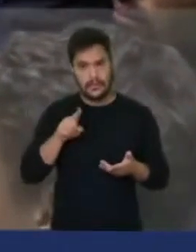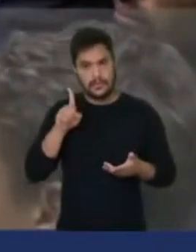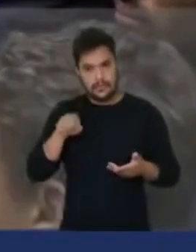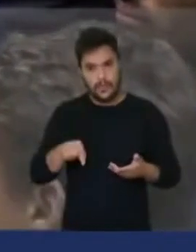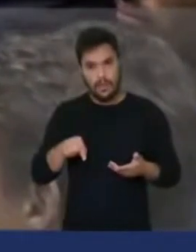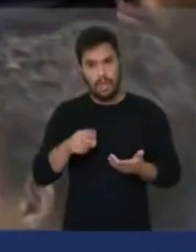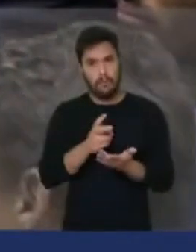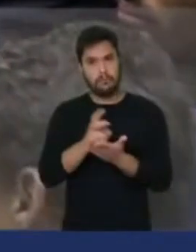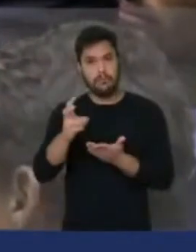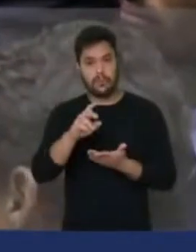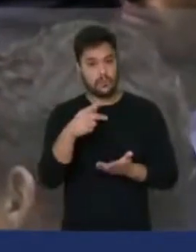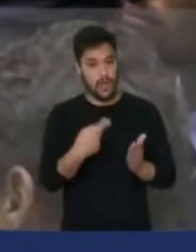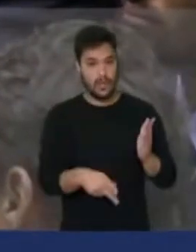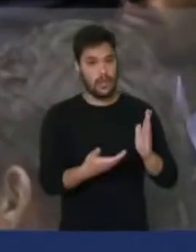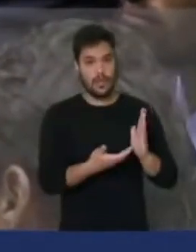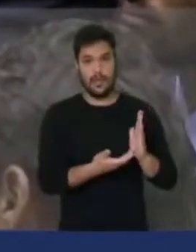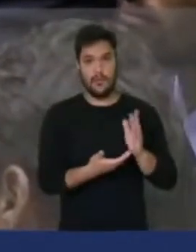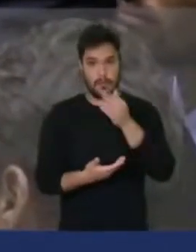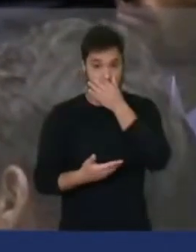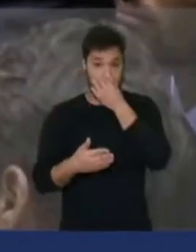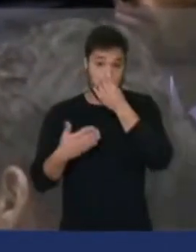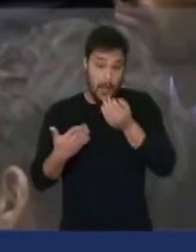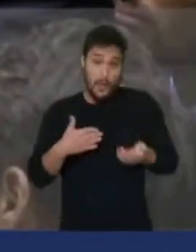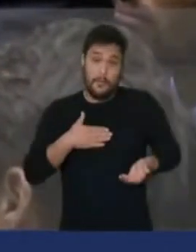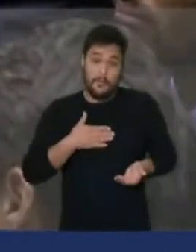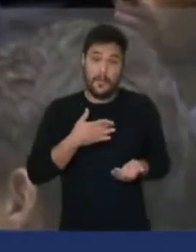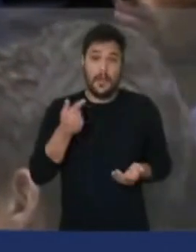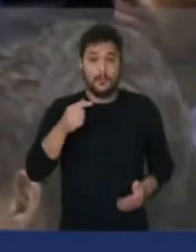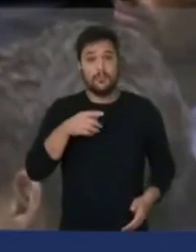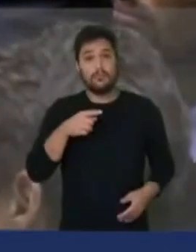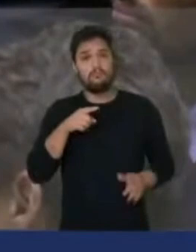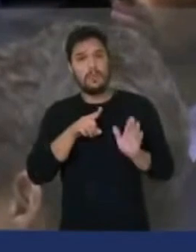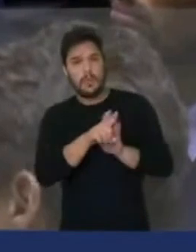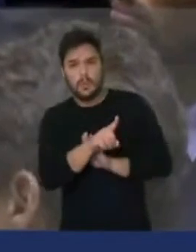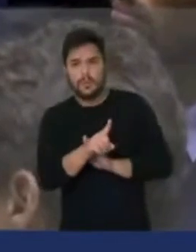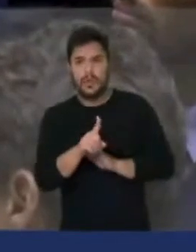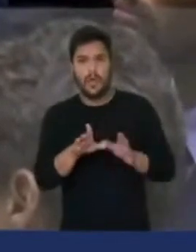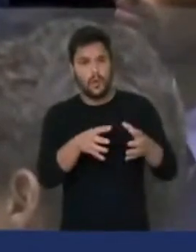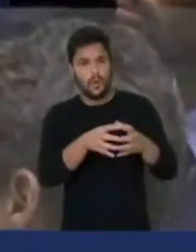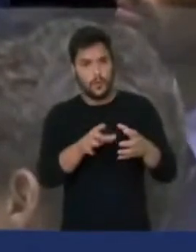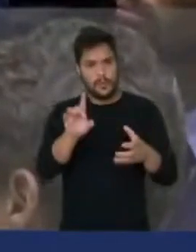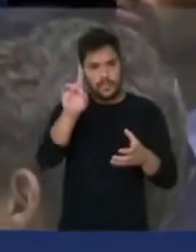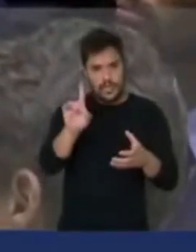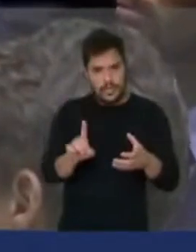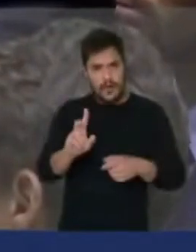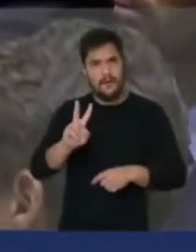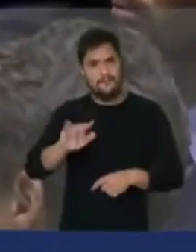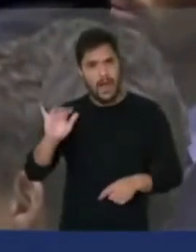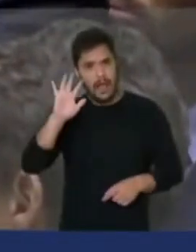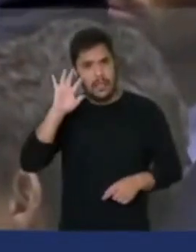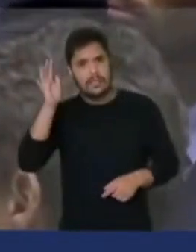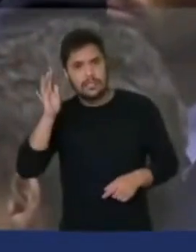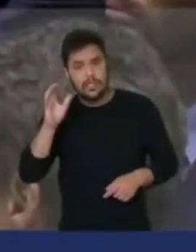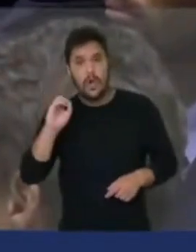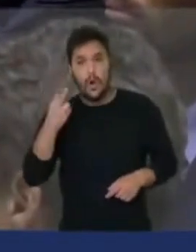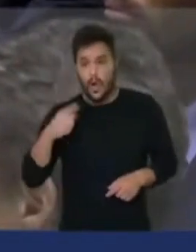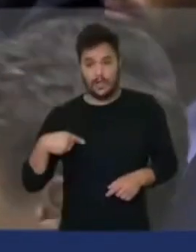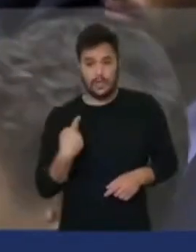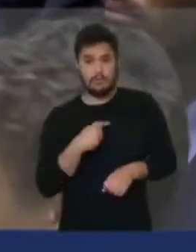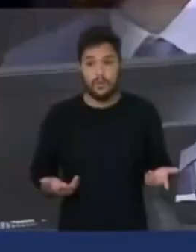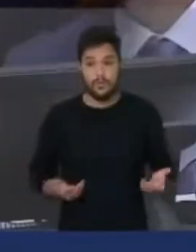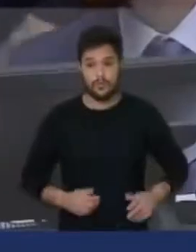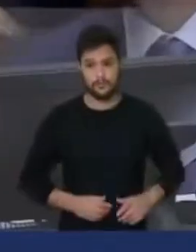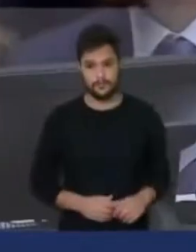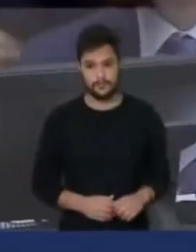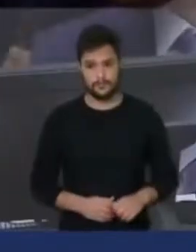caçado só que pela casa então a minha questão de hora é saber se a mesa vai tomar alguma atitude ou se a gente vai esperar quem que vai ser o próximo